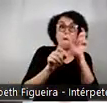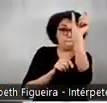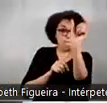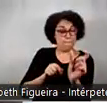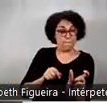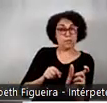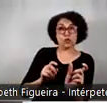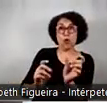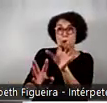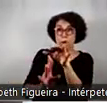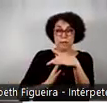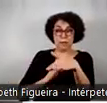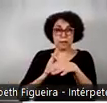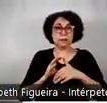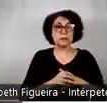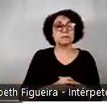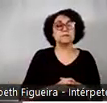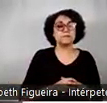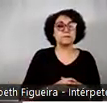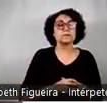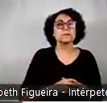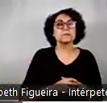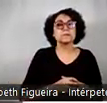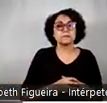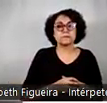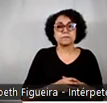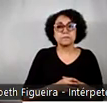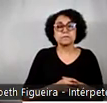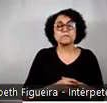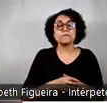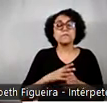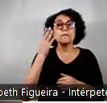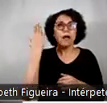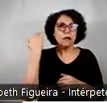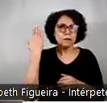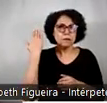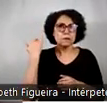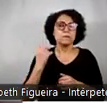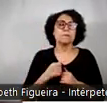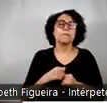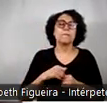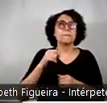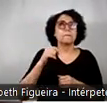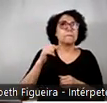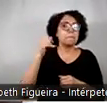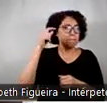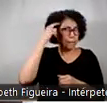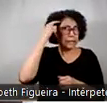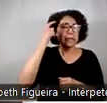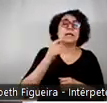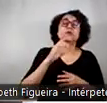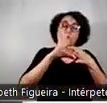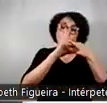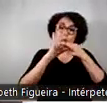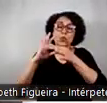lá no começo, né, atualmente a gente tem aí cerca, né, trazendo esse contexto, né, geral, né, do Brasil, de imigração, a gente tem